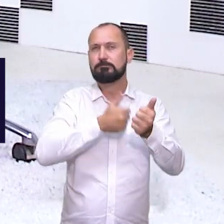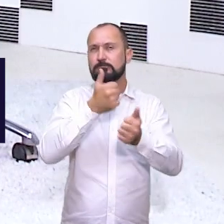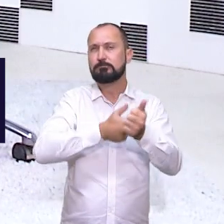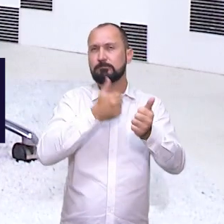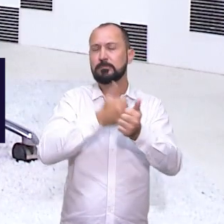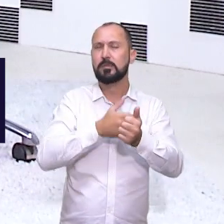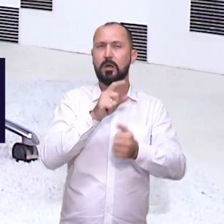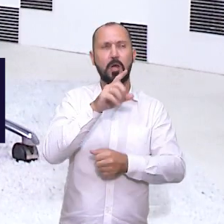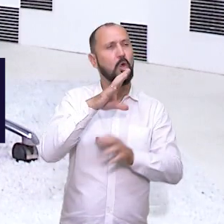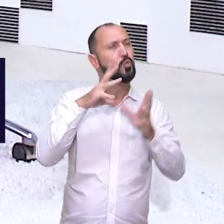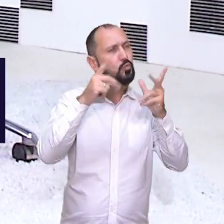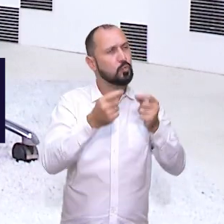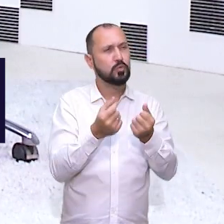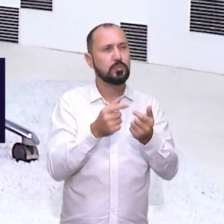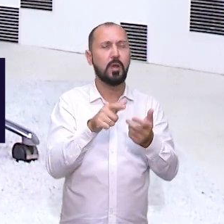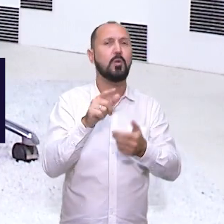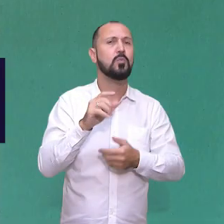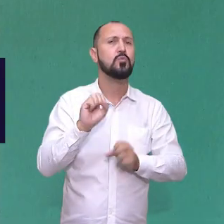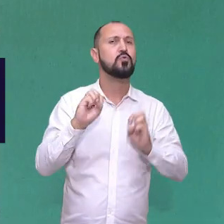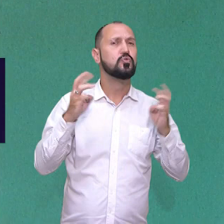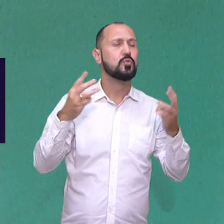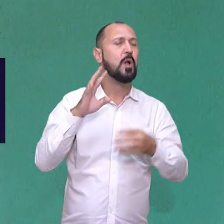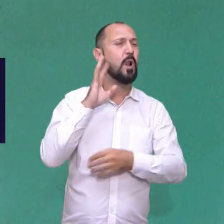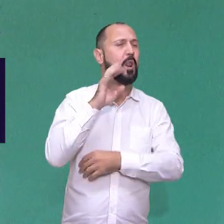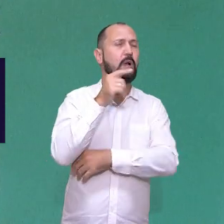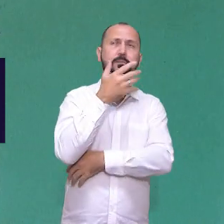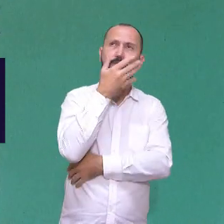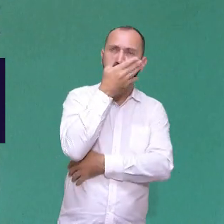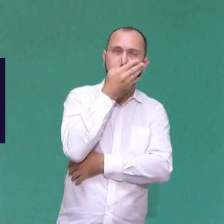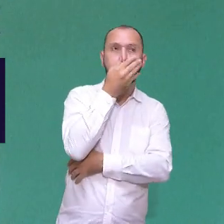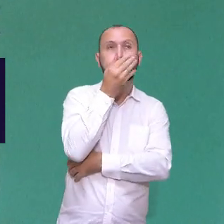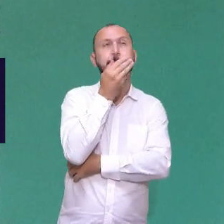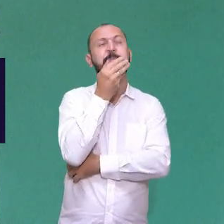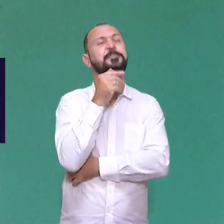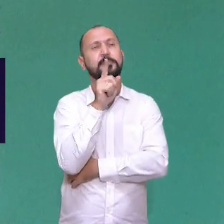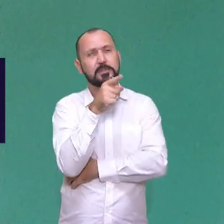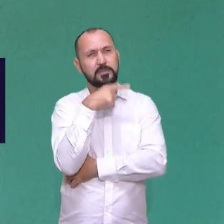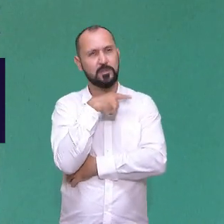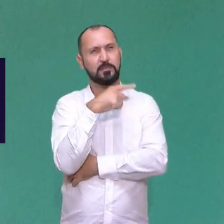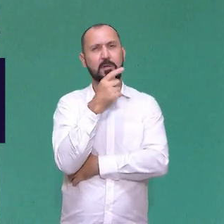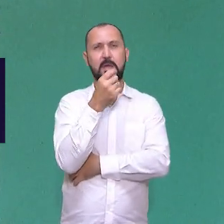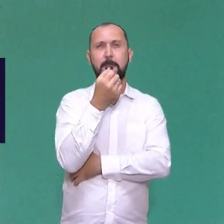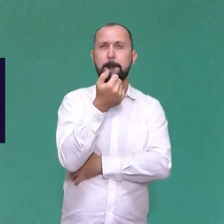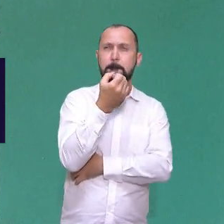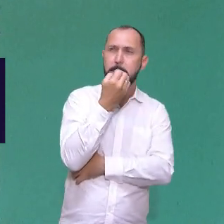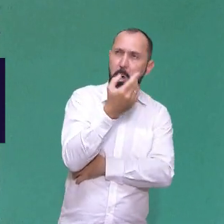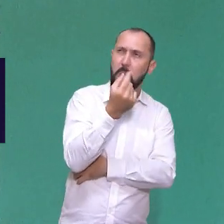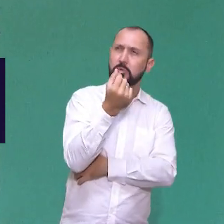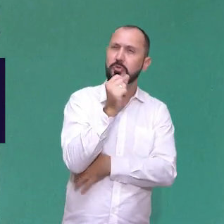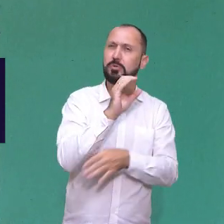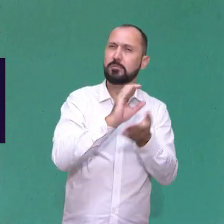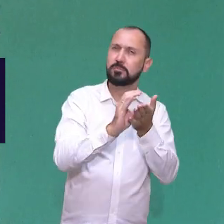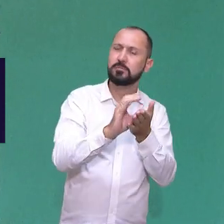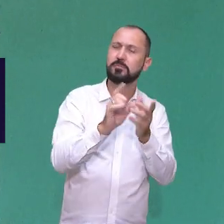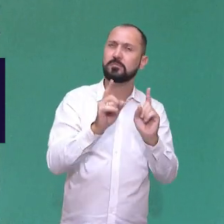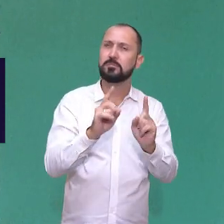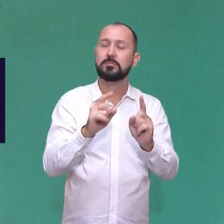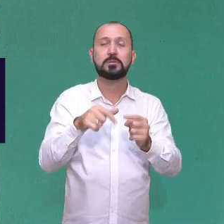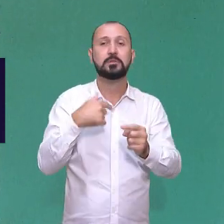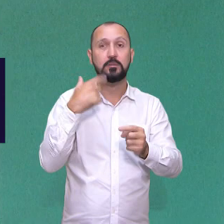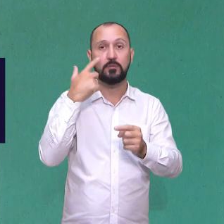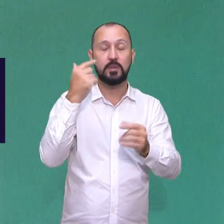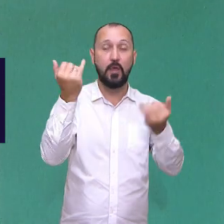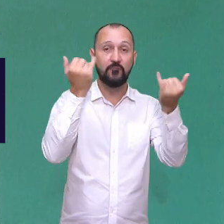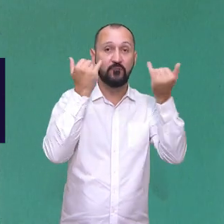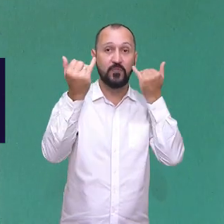poder formar seu juízo de valor. Falar, poxa, tudo aquilo lá está sendo, o show é legal, estou aqui, legal, poxa, mas tudo aquilo lá,